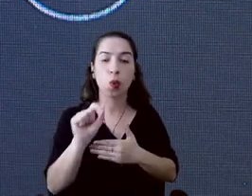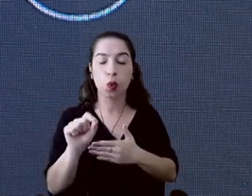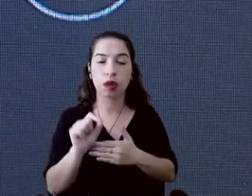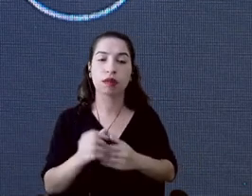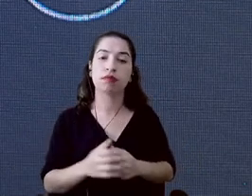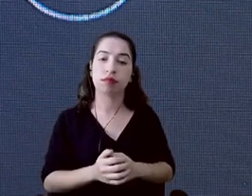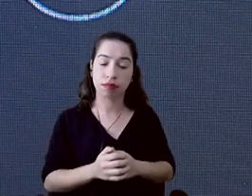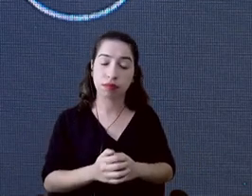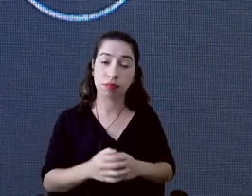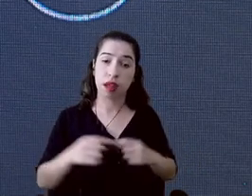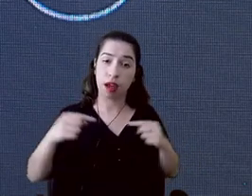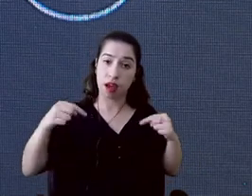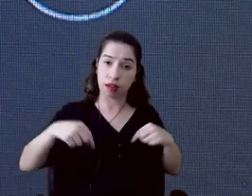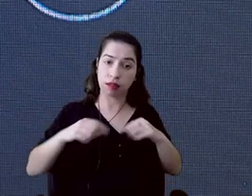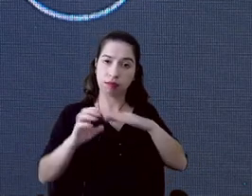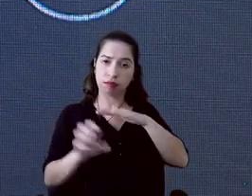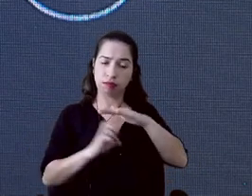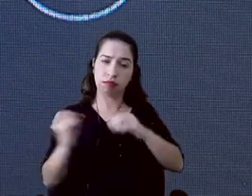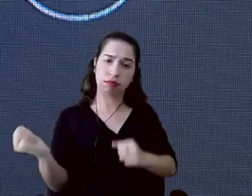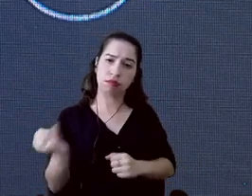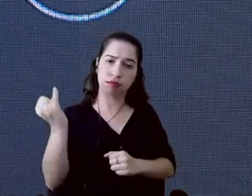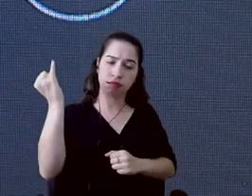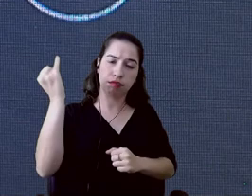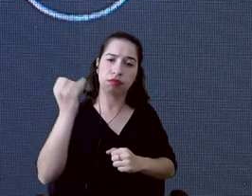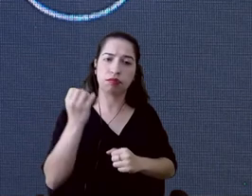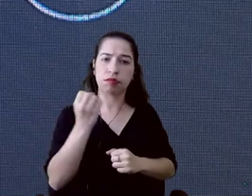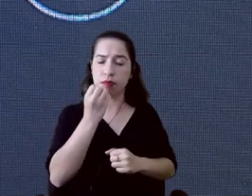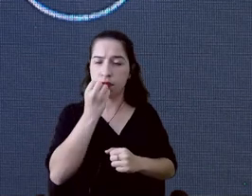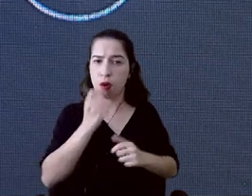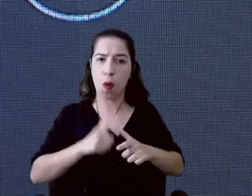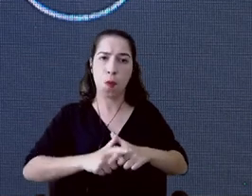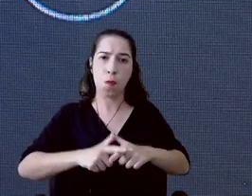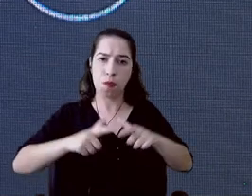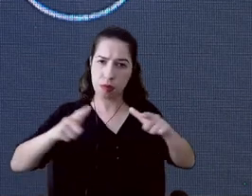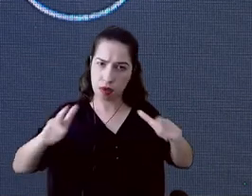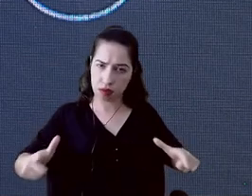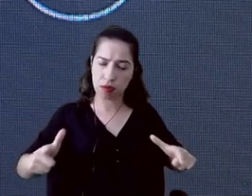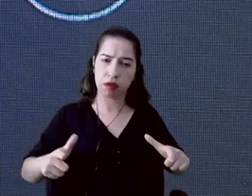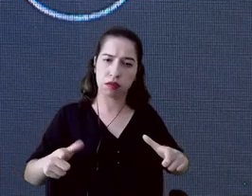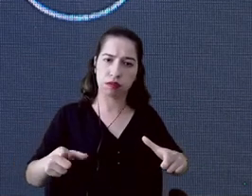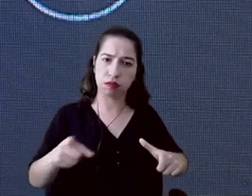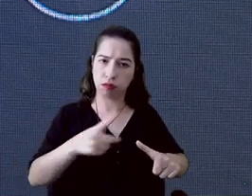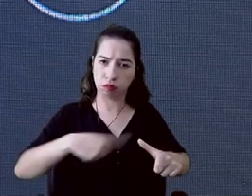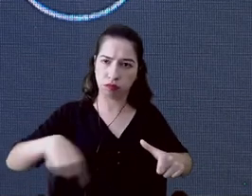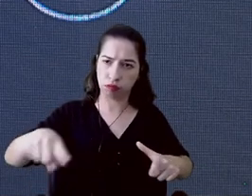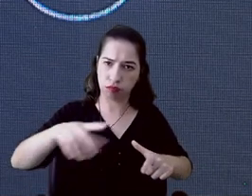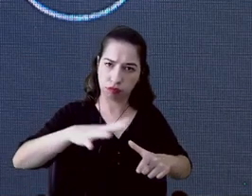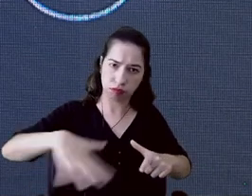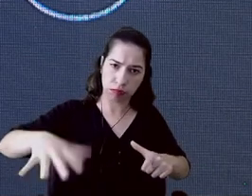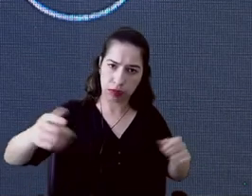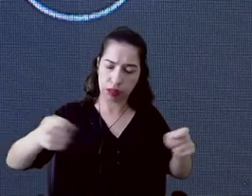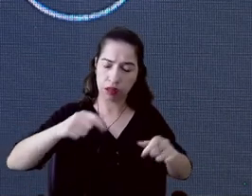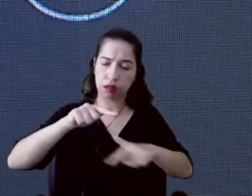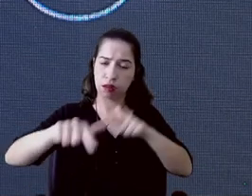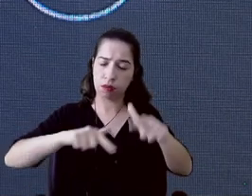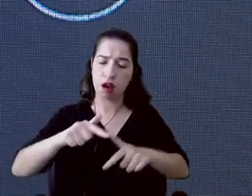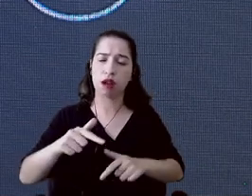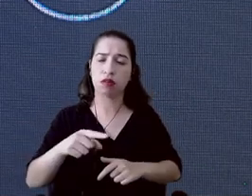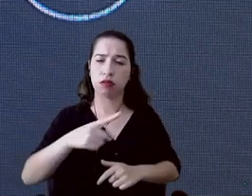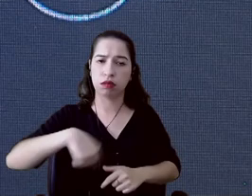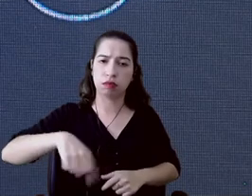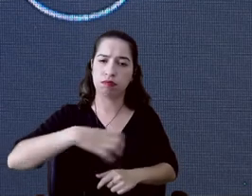bem que isso é importante porque a gente aumenta como se diz o mercado endereçado que a gente pode atuar e é importante para a gente e